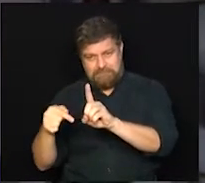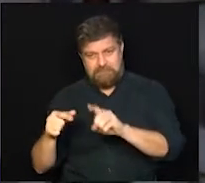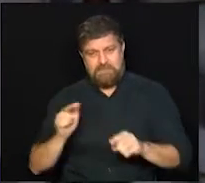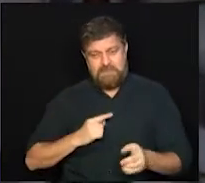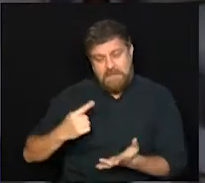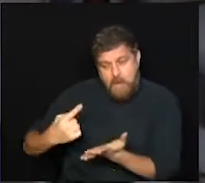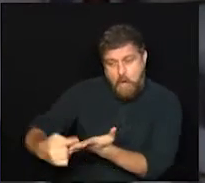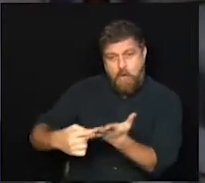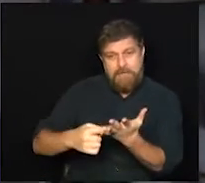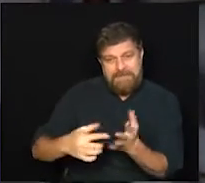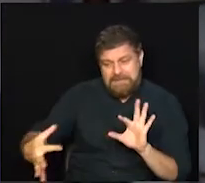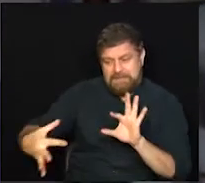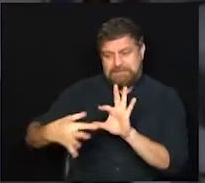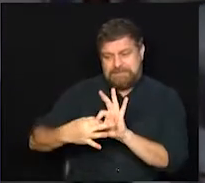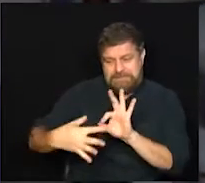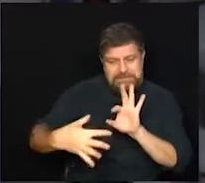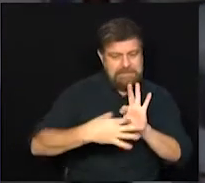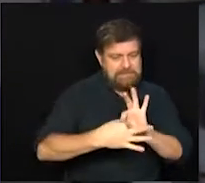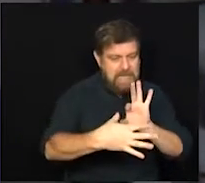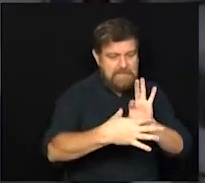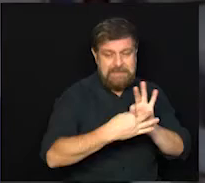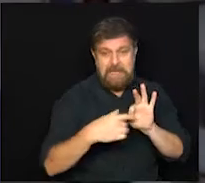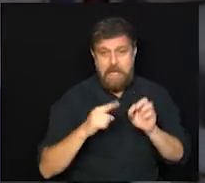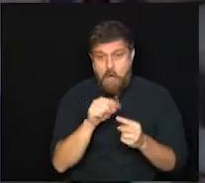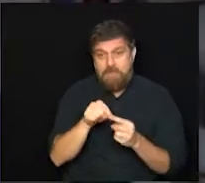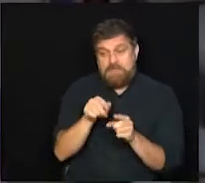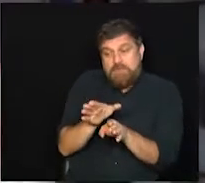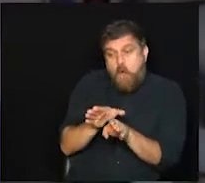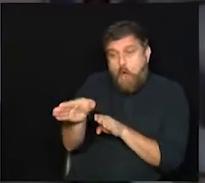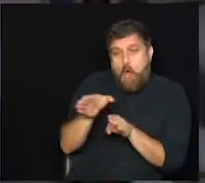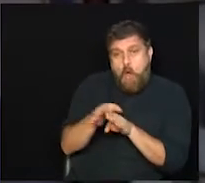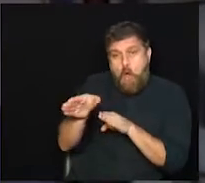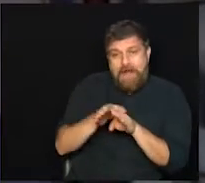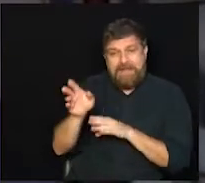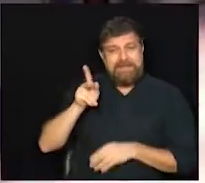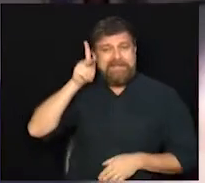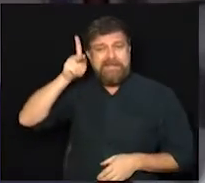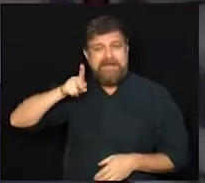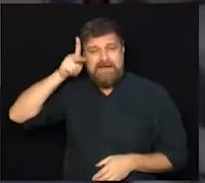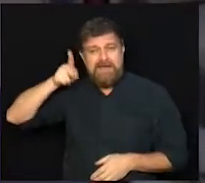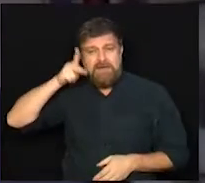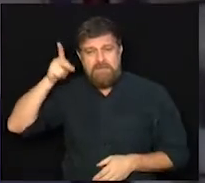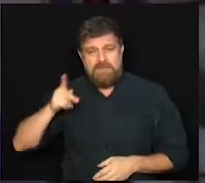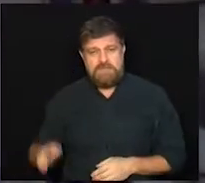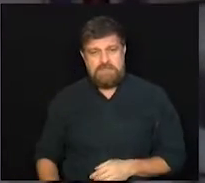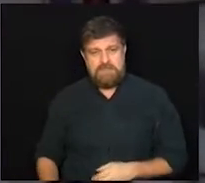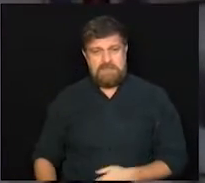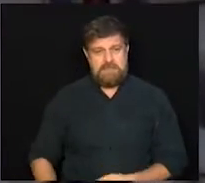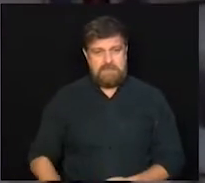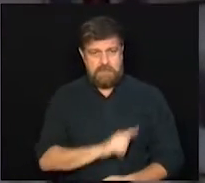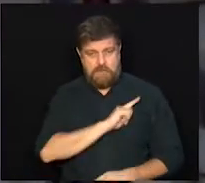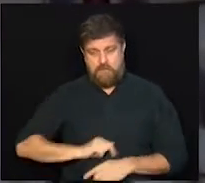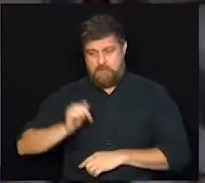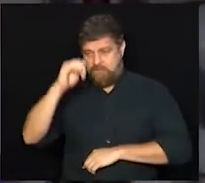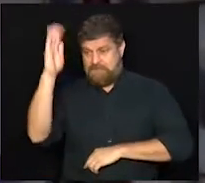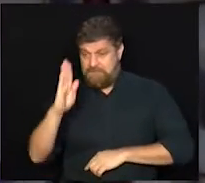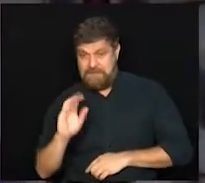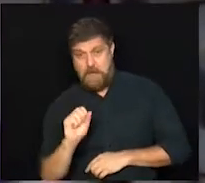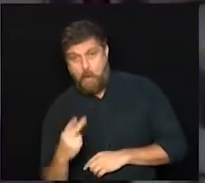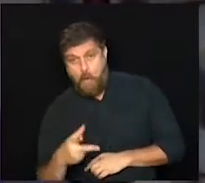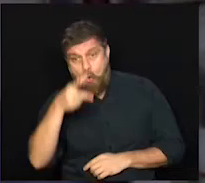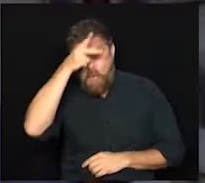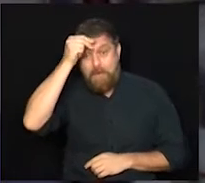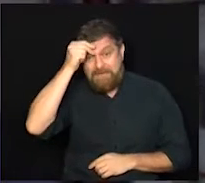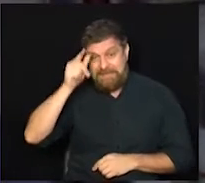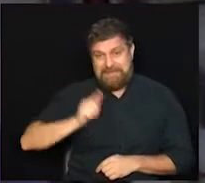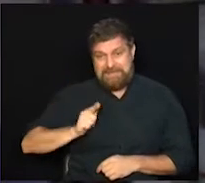pacto que deve orientar para as políticas que o governo federal ou o governo municipal deve